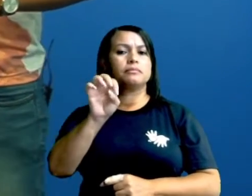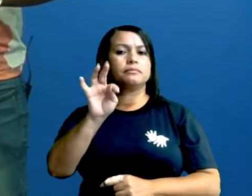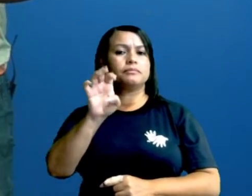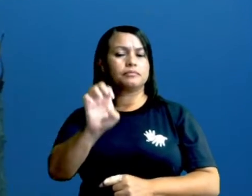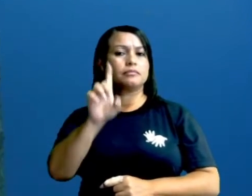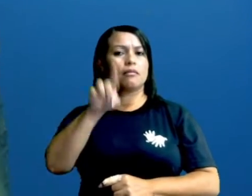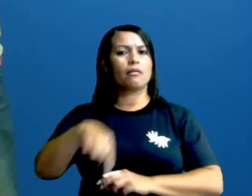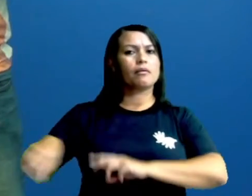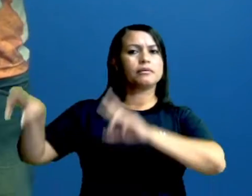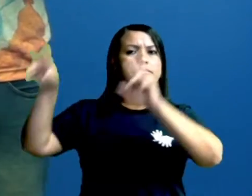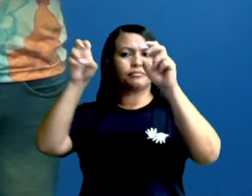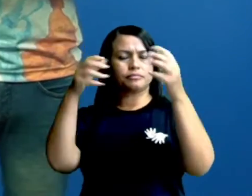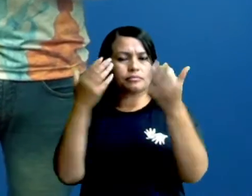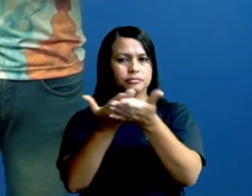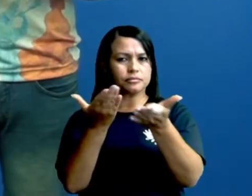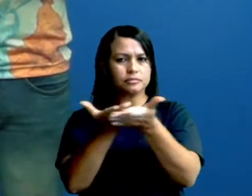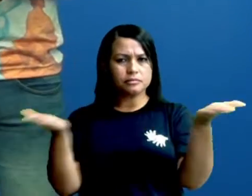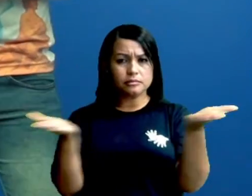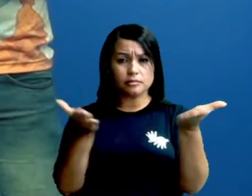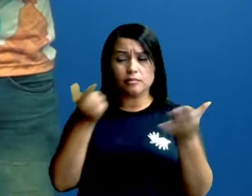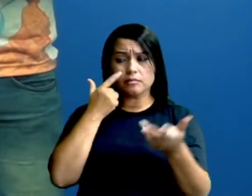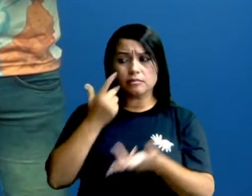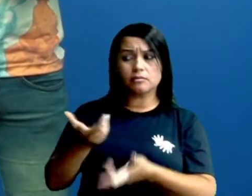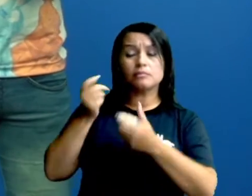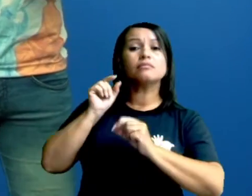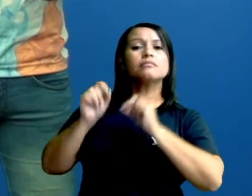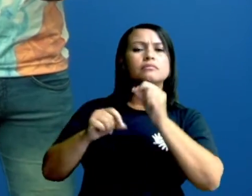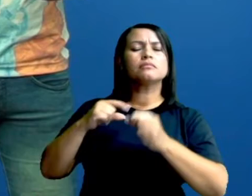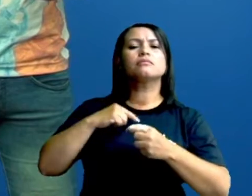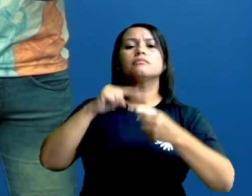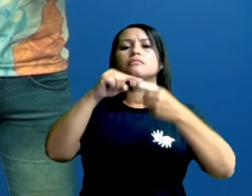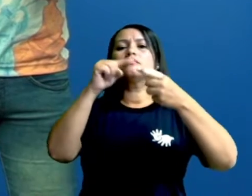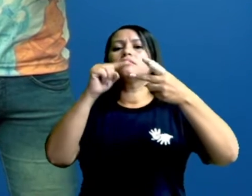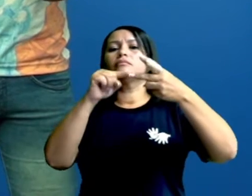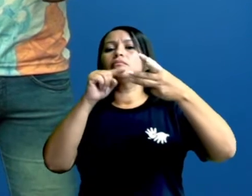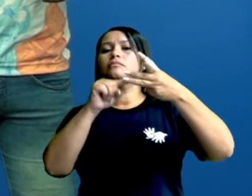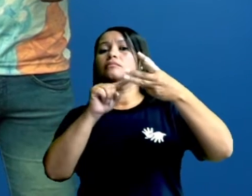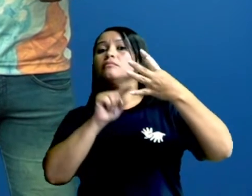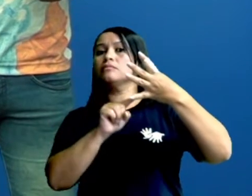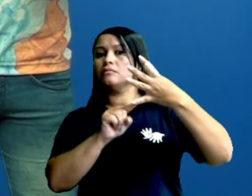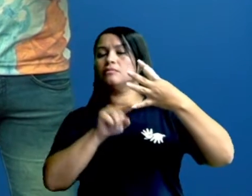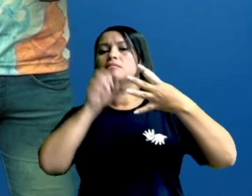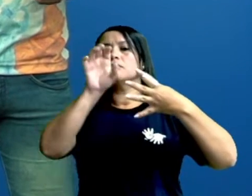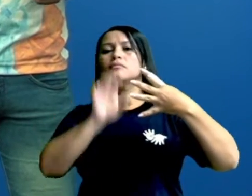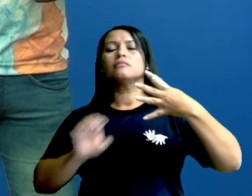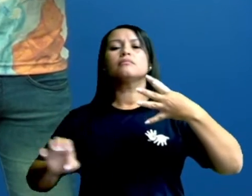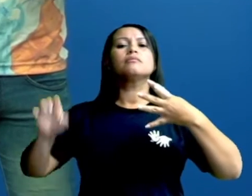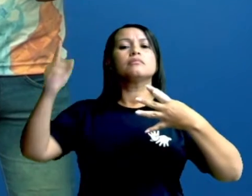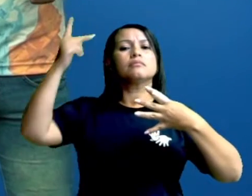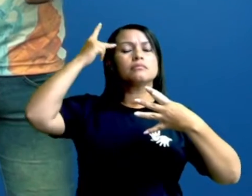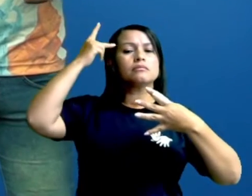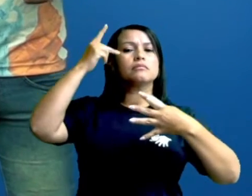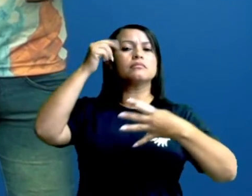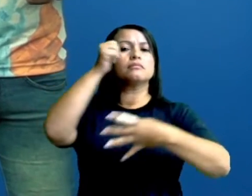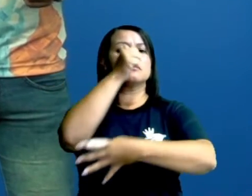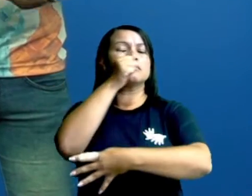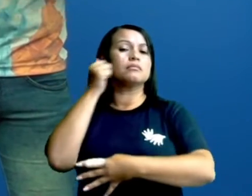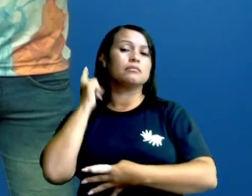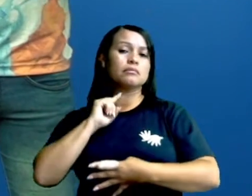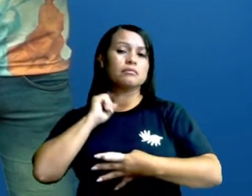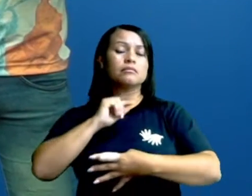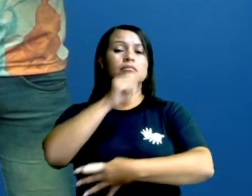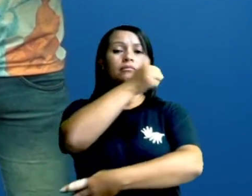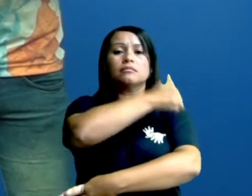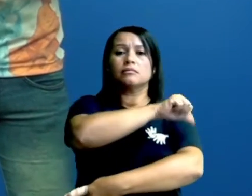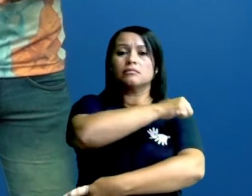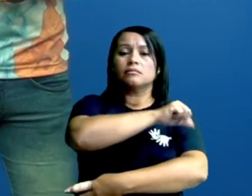certo? Para início de conversa, vocês sabem que a região Sudeste é formada por 4 estados: São Paulo, Minas Gerais, Rio de Janeiro e Espírito